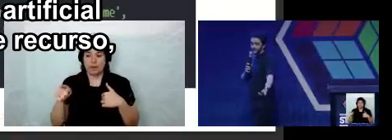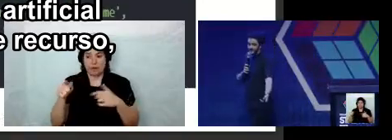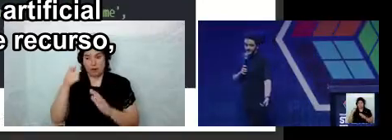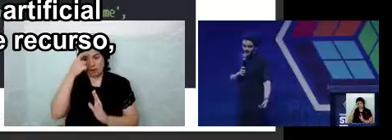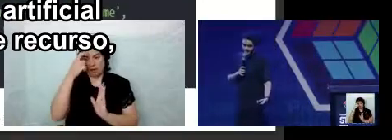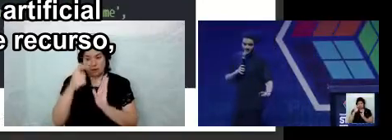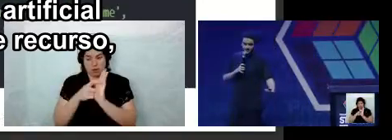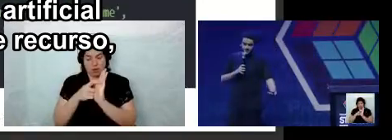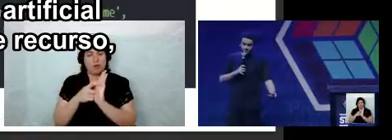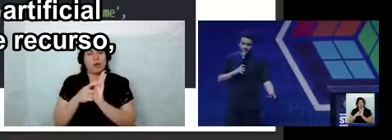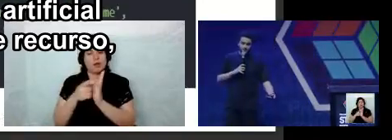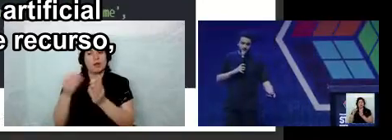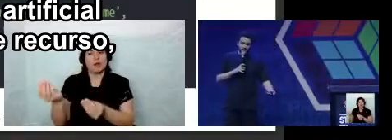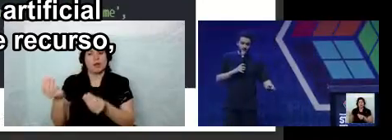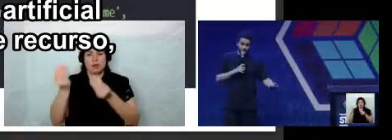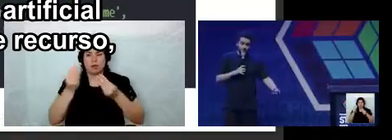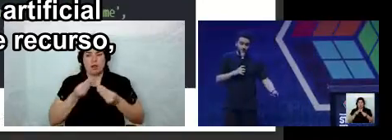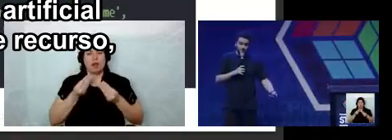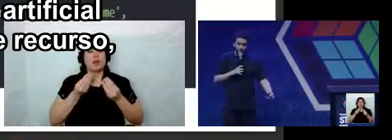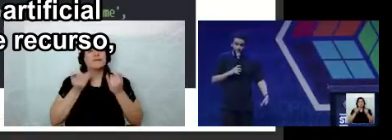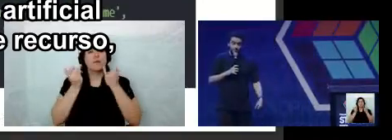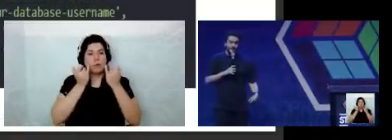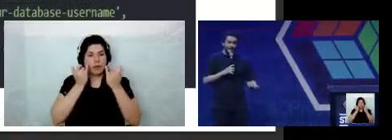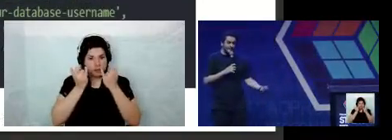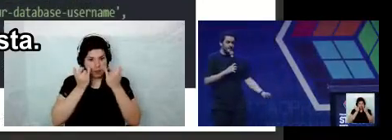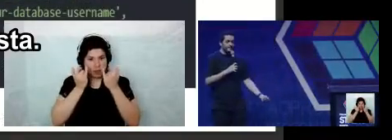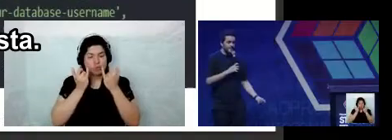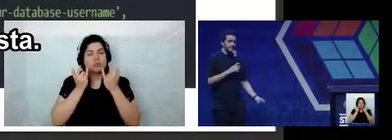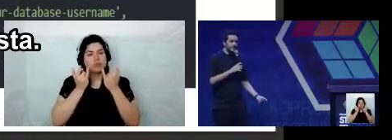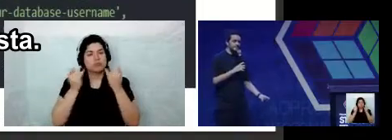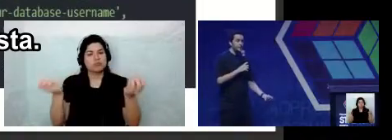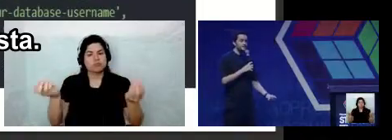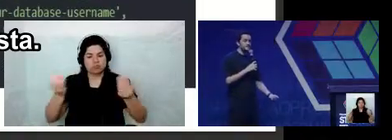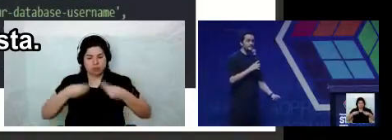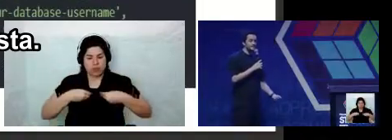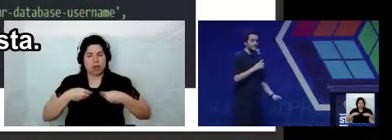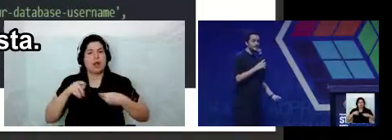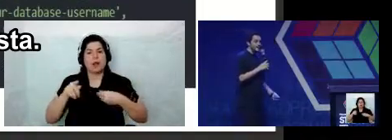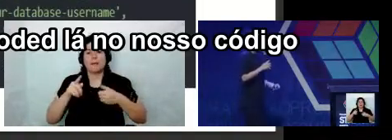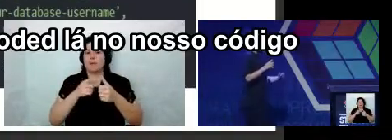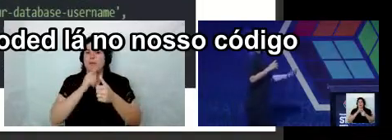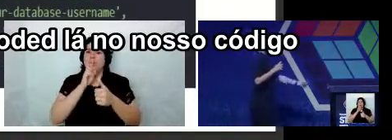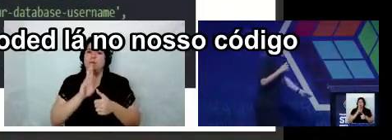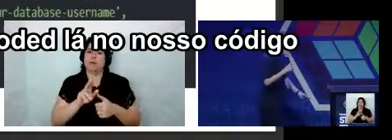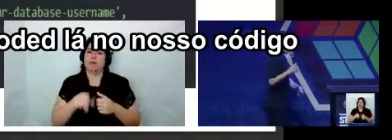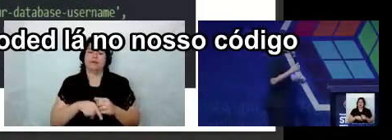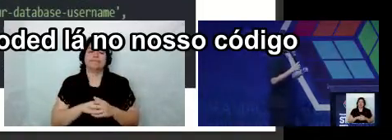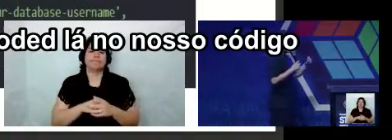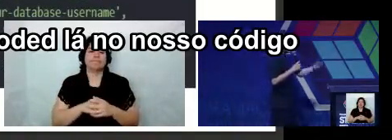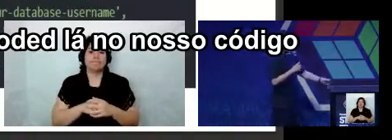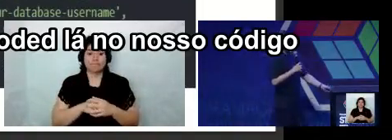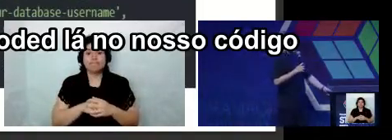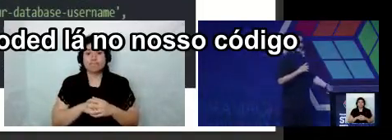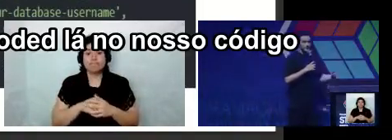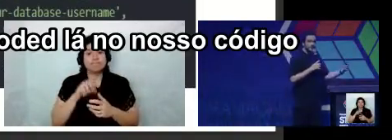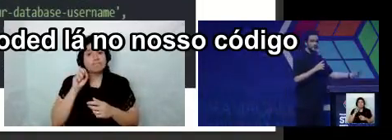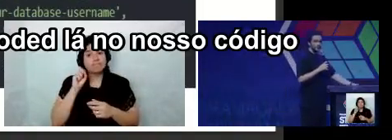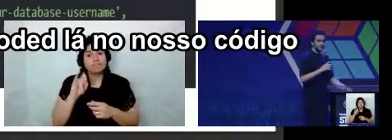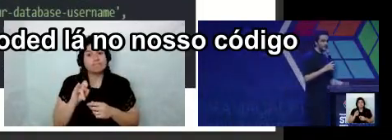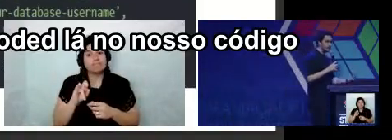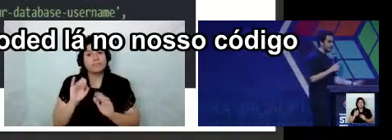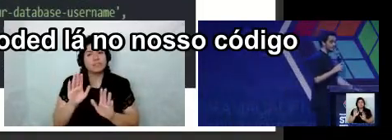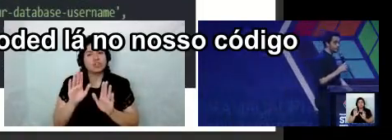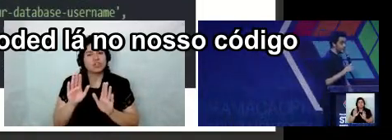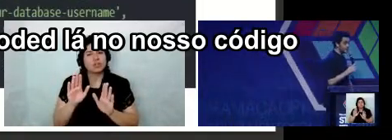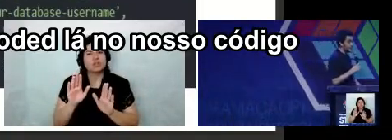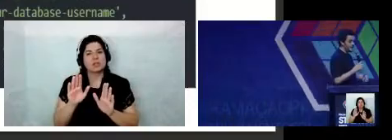que me fornecesse esse tipo de recurso, essa foi a primeira resposta. Então, se a gente deixa essa credencial